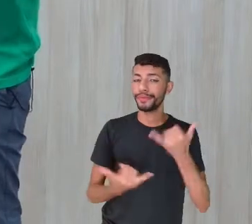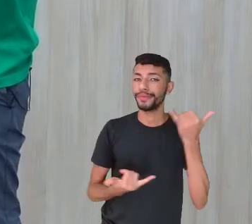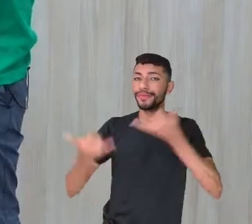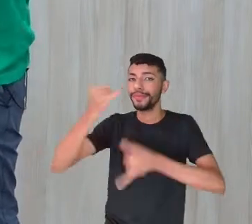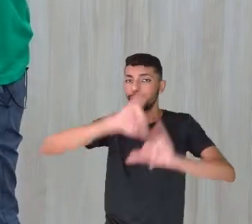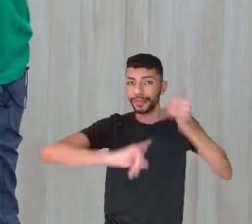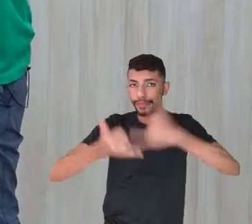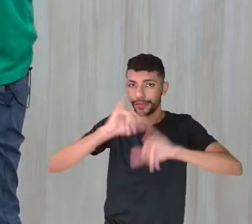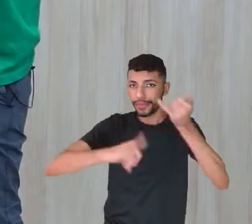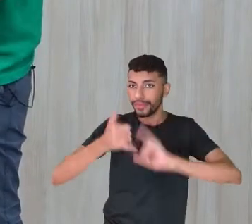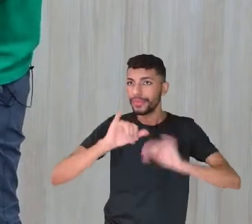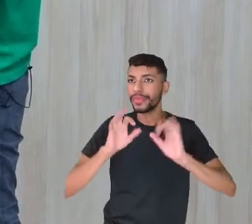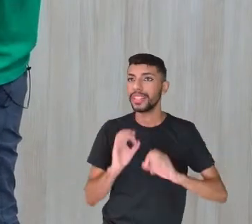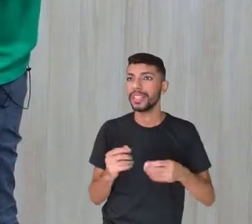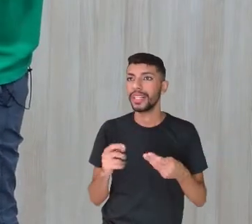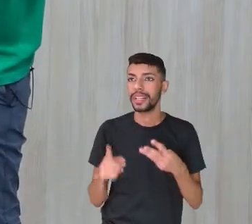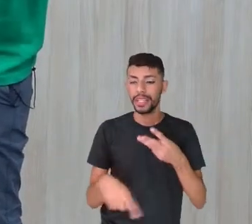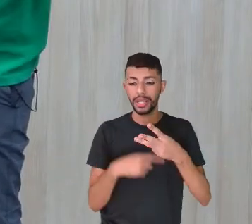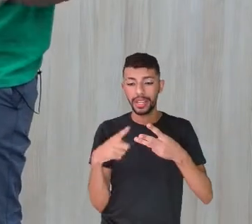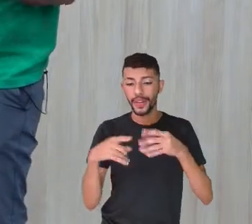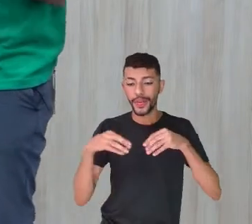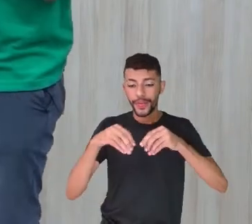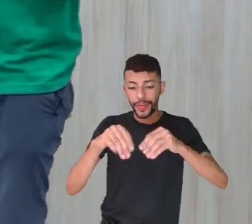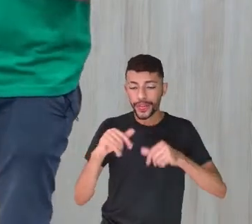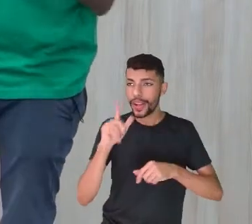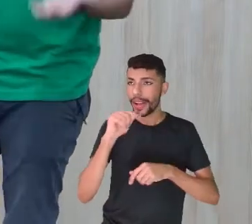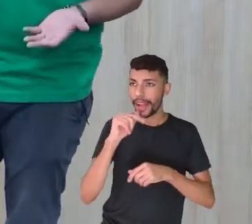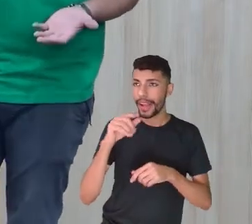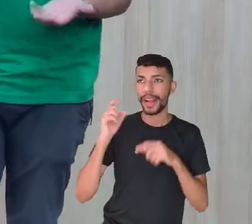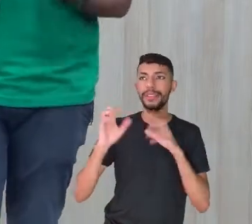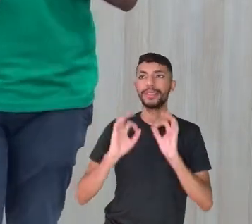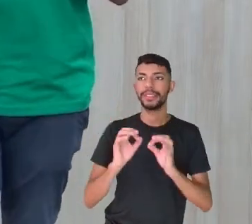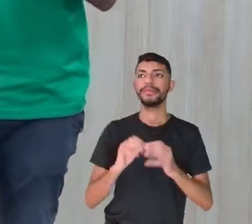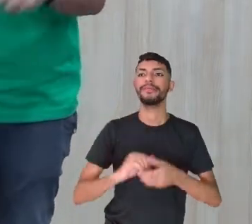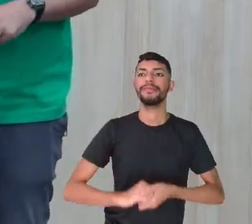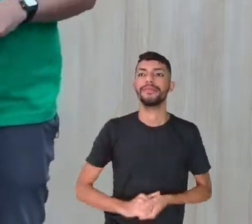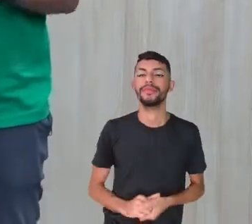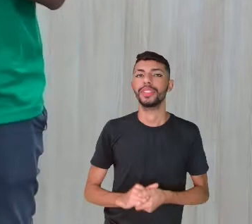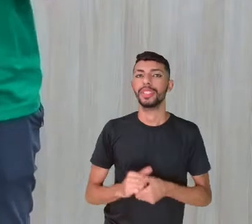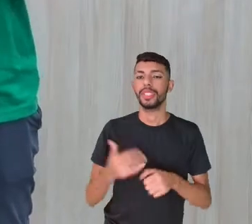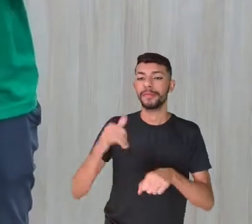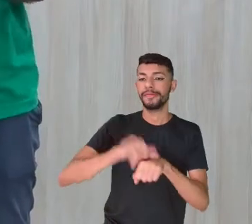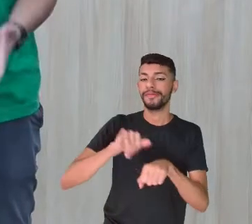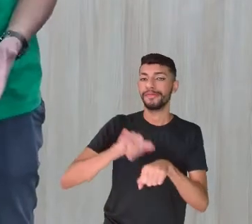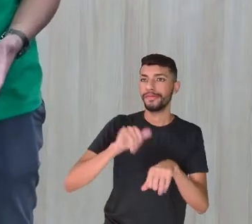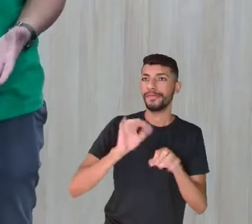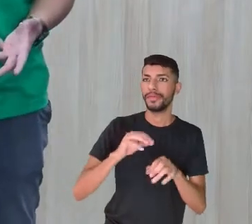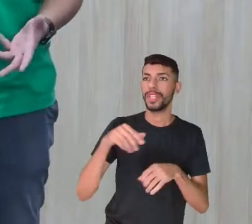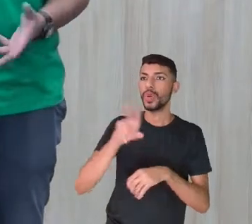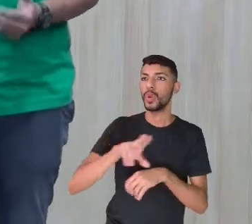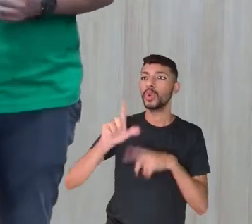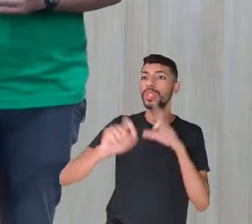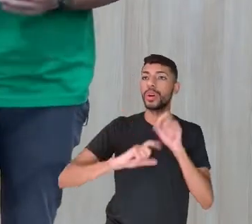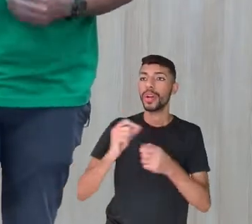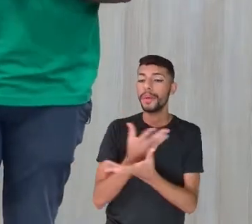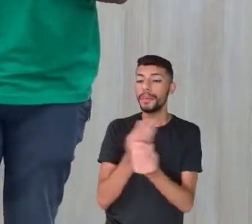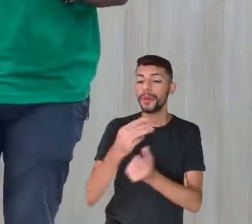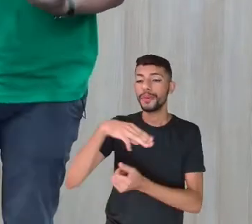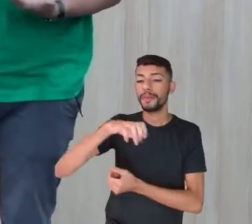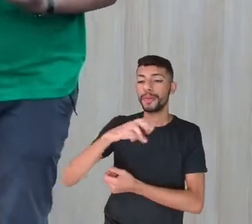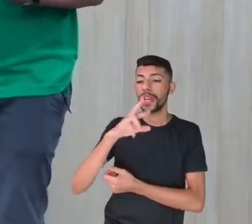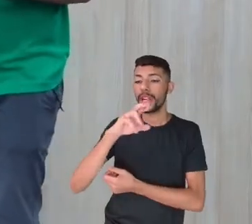tá? Contaminação do solo e da água com os metais pesados, então se utiliza muito mercúrio, tá?